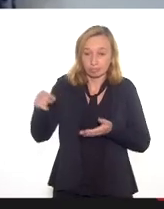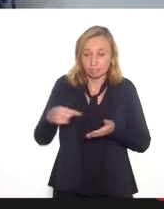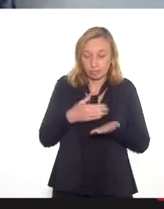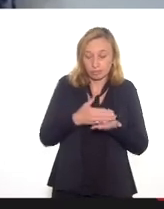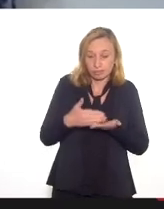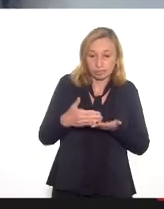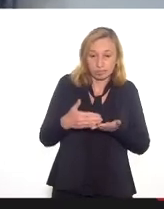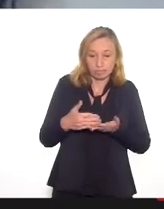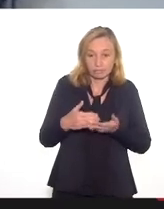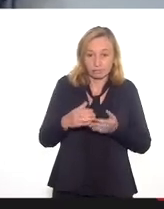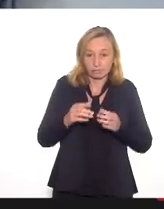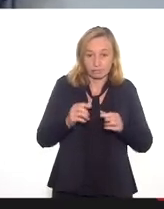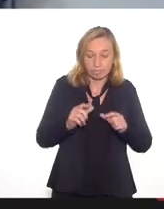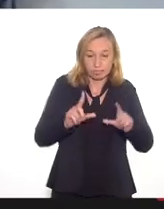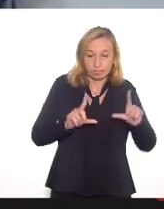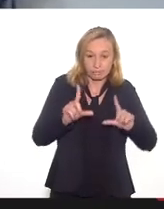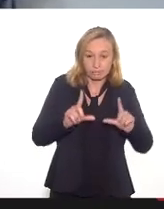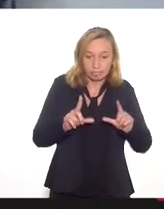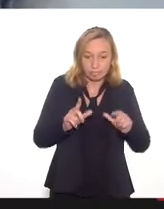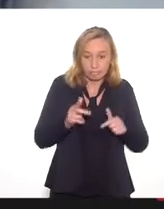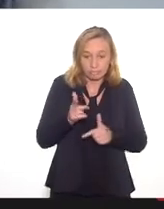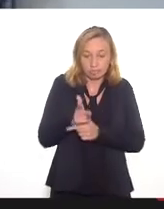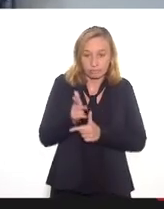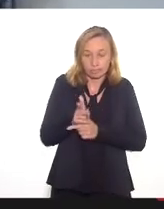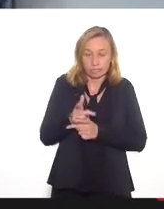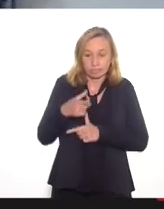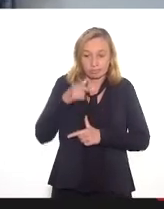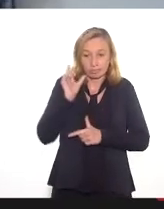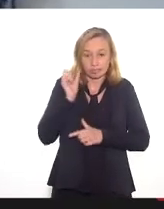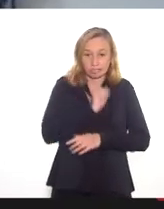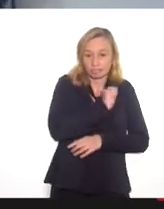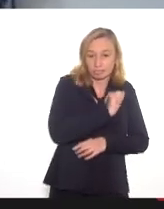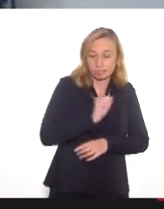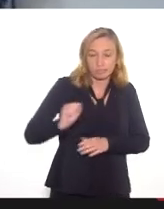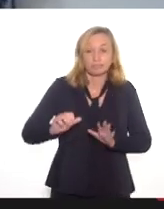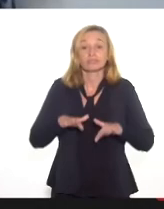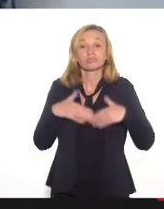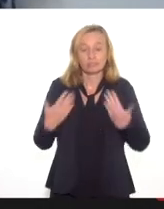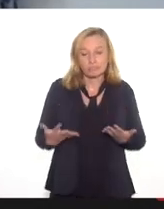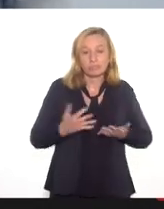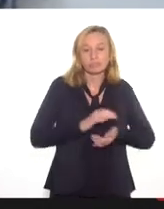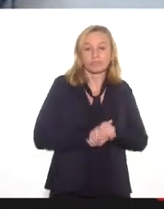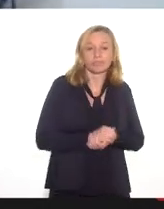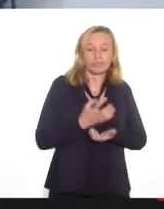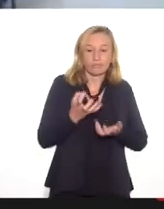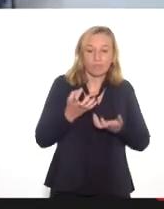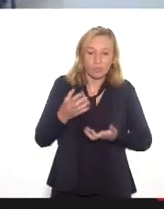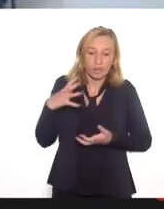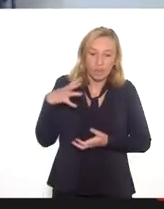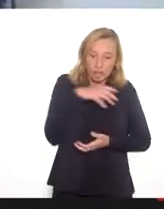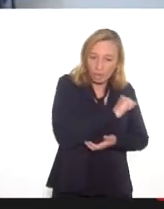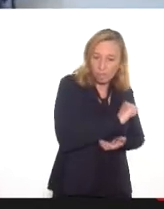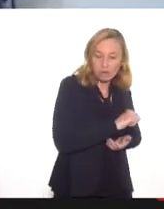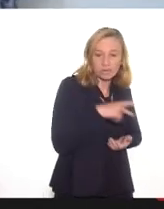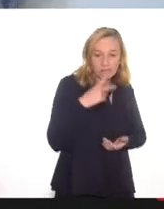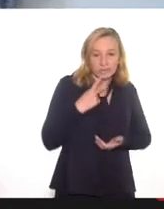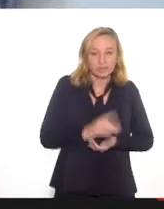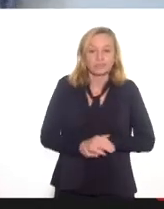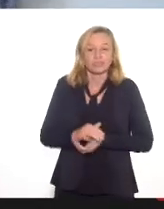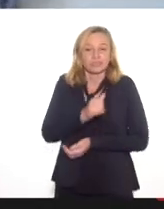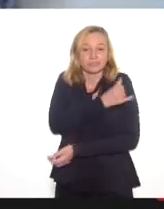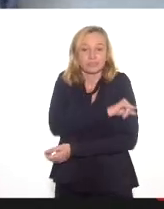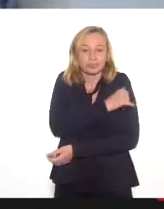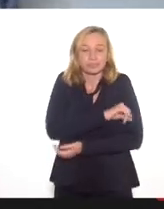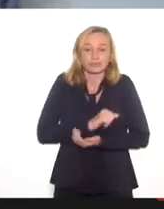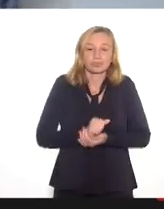audiência com a situação de ontem da Chassi então eu queria assim rapidamente colocar o seguinte o Rio de Janeiro é um